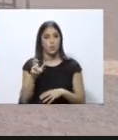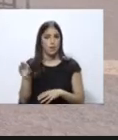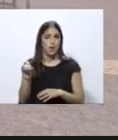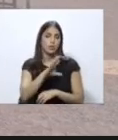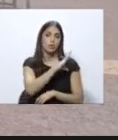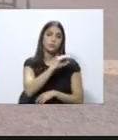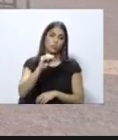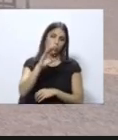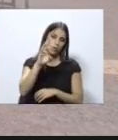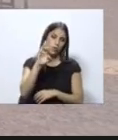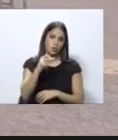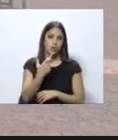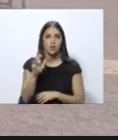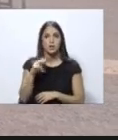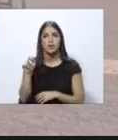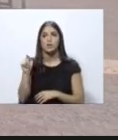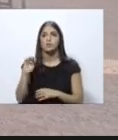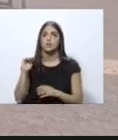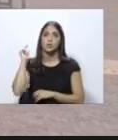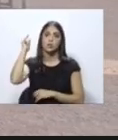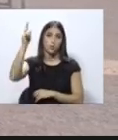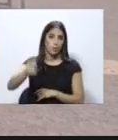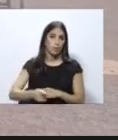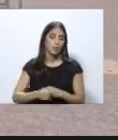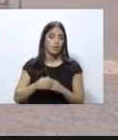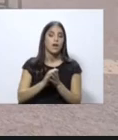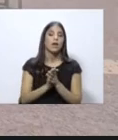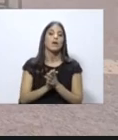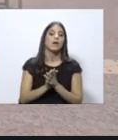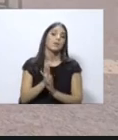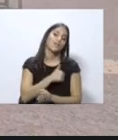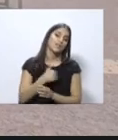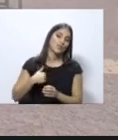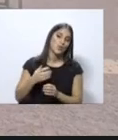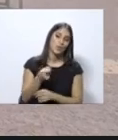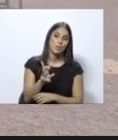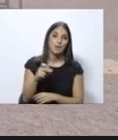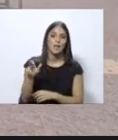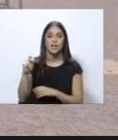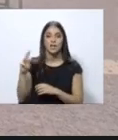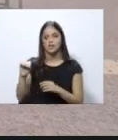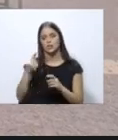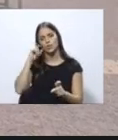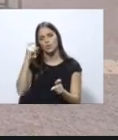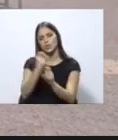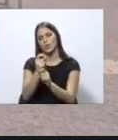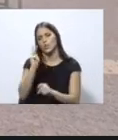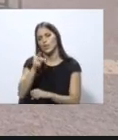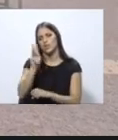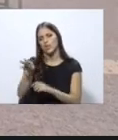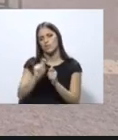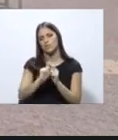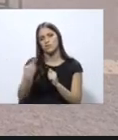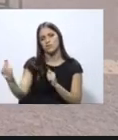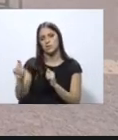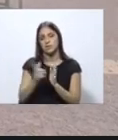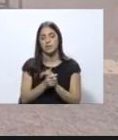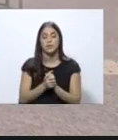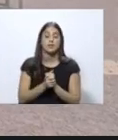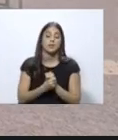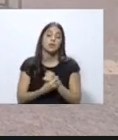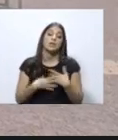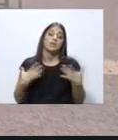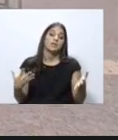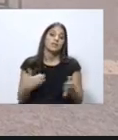João Rodrigues na subida para as Penhas da Saúde controlou durante quilómetros e quilómetros o campeão. E é